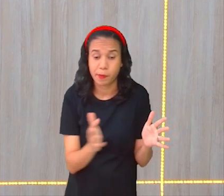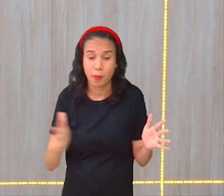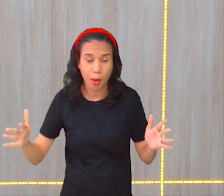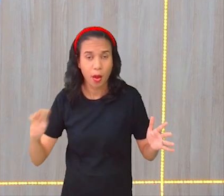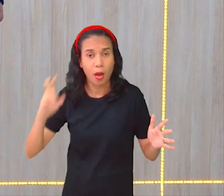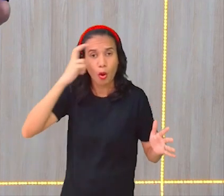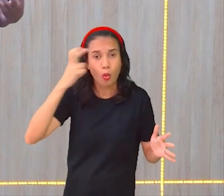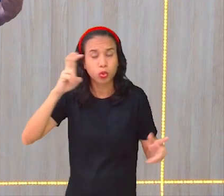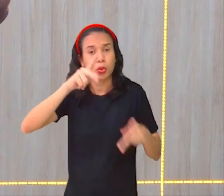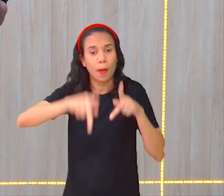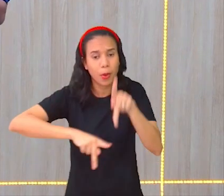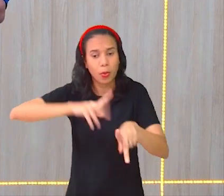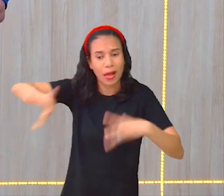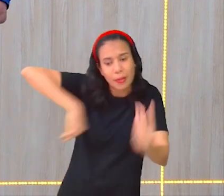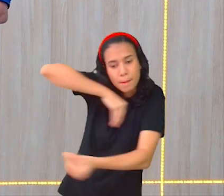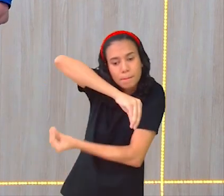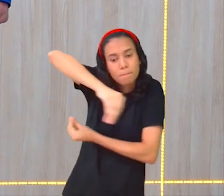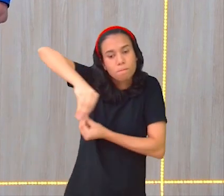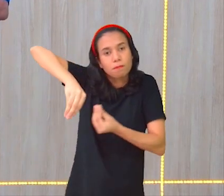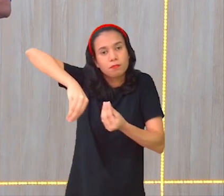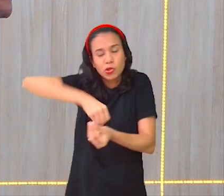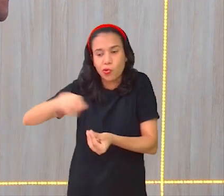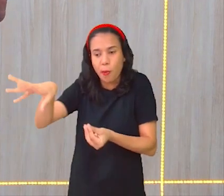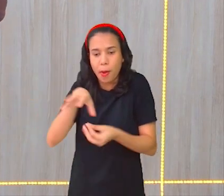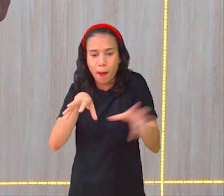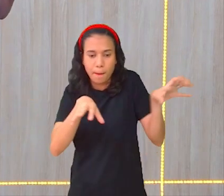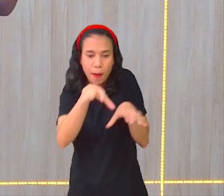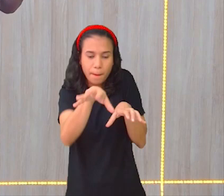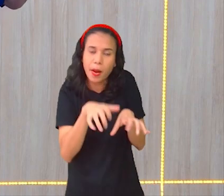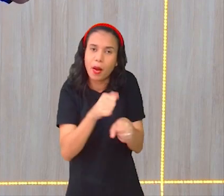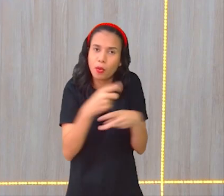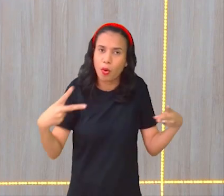cultura popular misturaram elementos dessas três